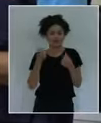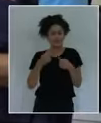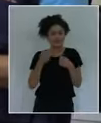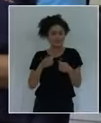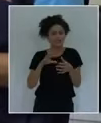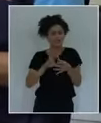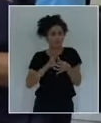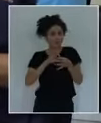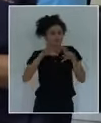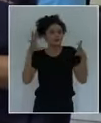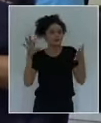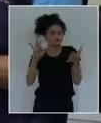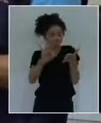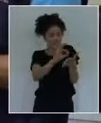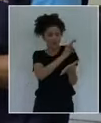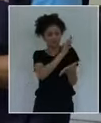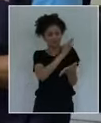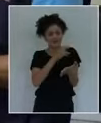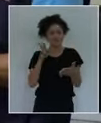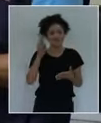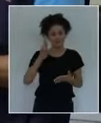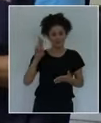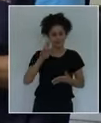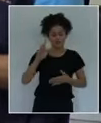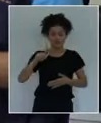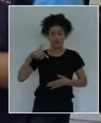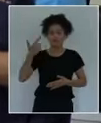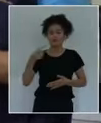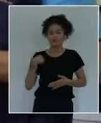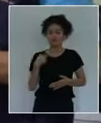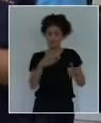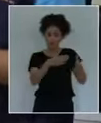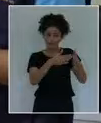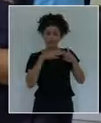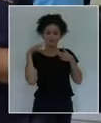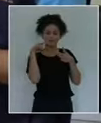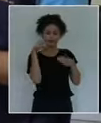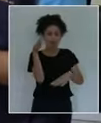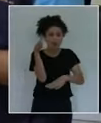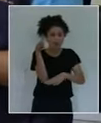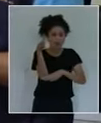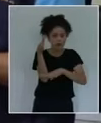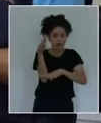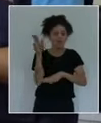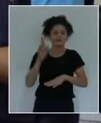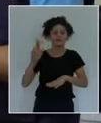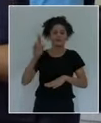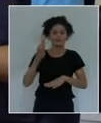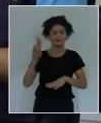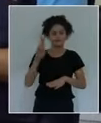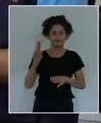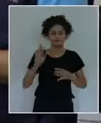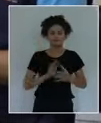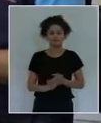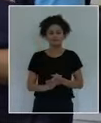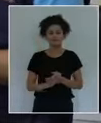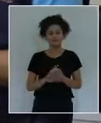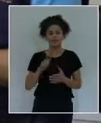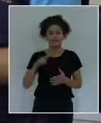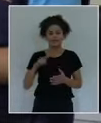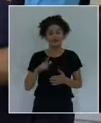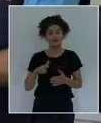nem fui lá, vou lá conversar com ele. Acredito que ele não vai ter nenhum problema para instalar lá. E ele vai passar essa informação